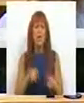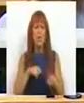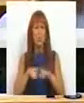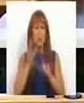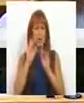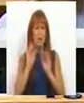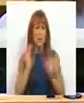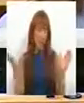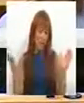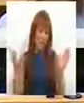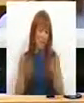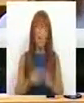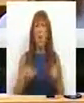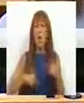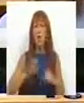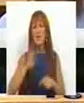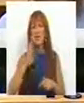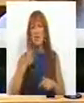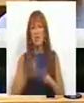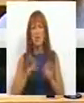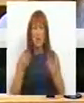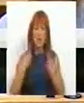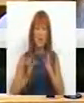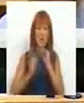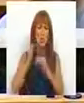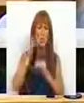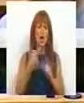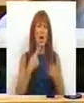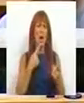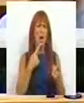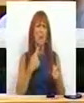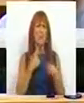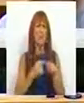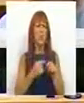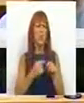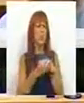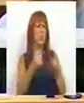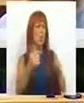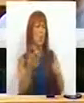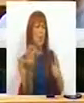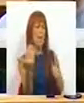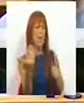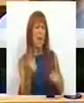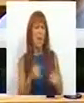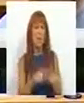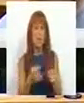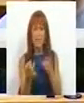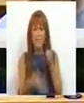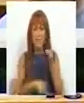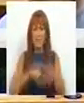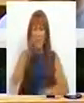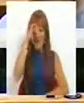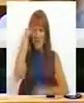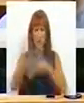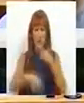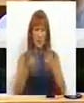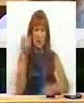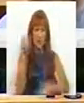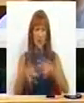políticas de educação. Ora, nós sabemos que no ensino superior há ainda uma longa distância a percorrer para ultrapassar estas